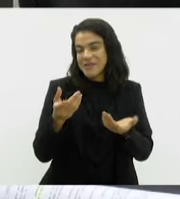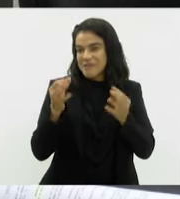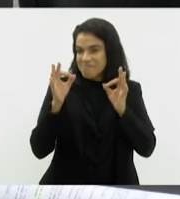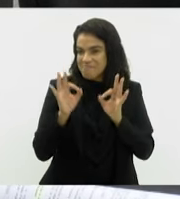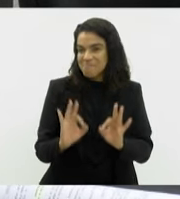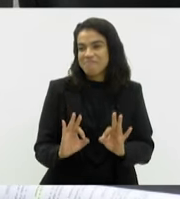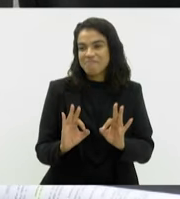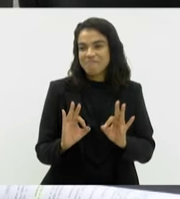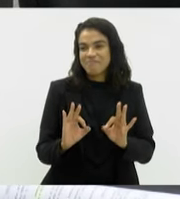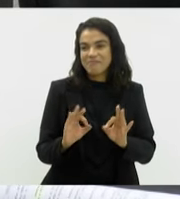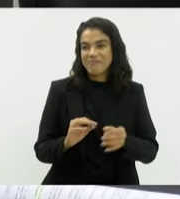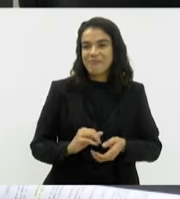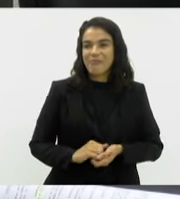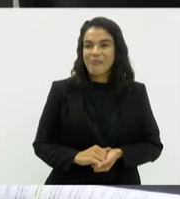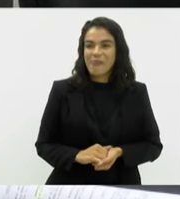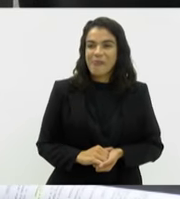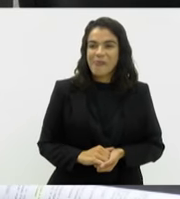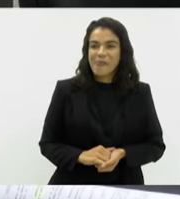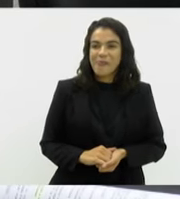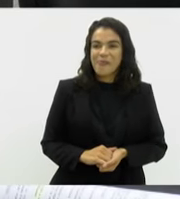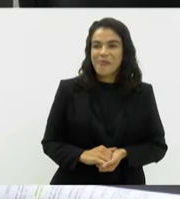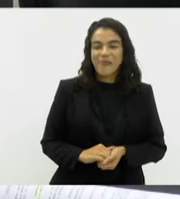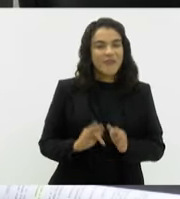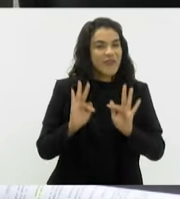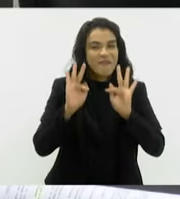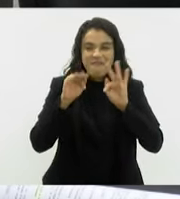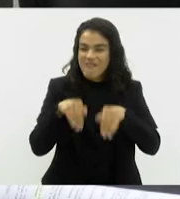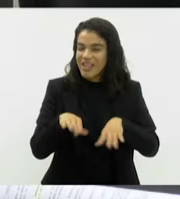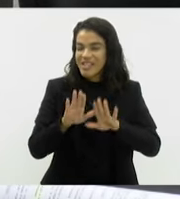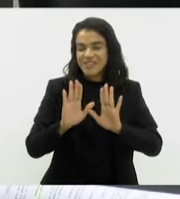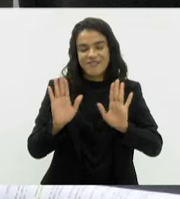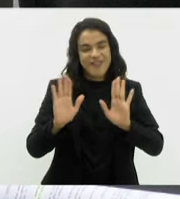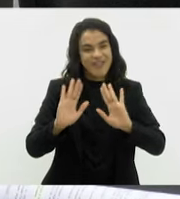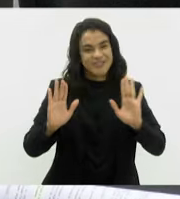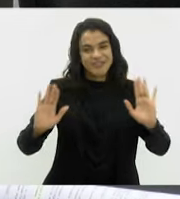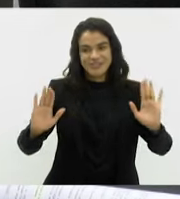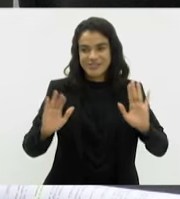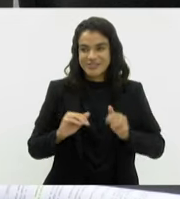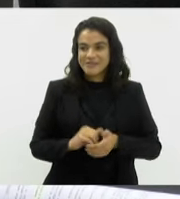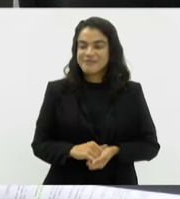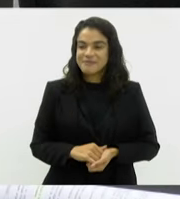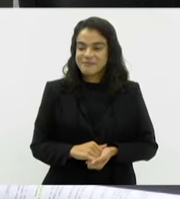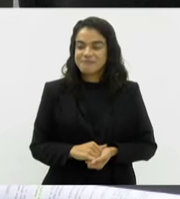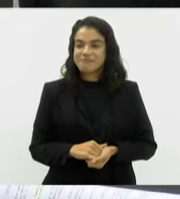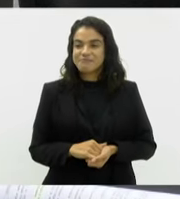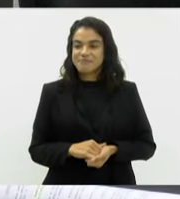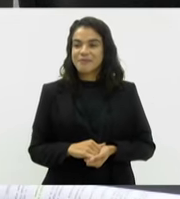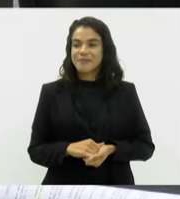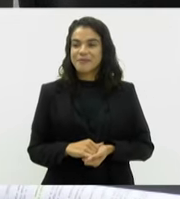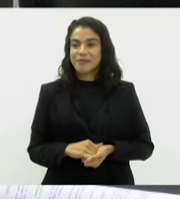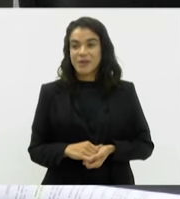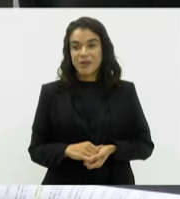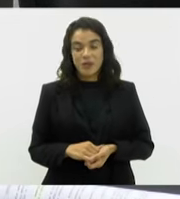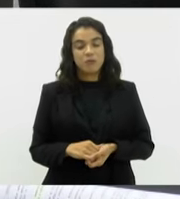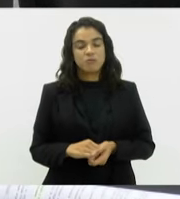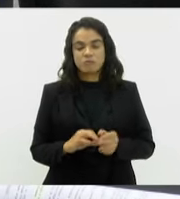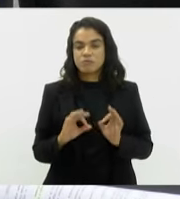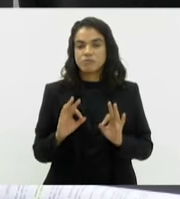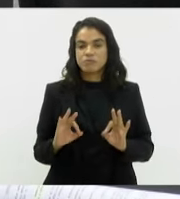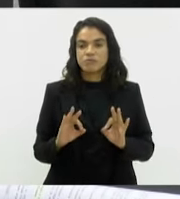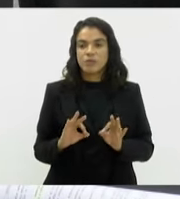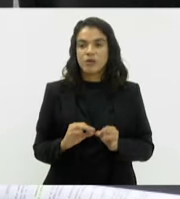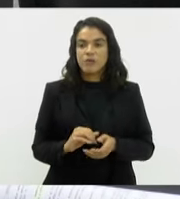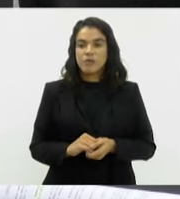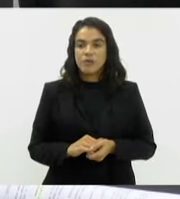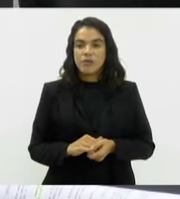notadamente inconstitucionais. Fim de festa. Fim de festa. É o projeto fim de festa. Então passa a ser autorizativo. Então, perfeito. Eu vou